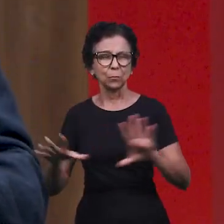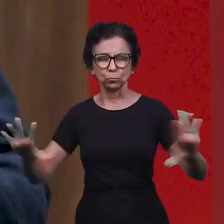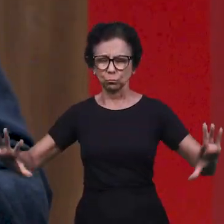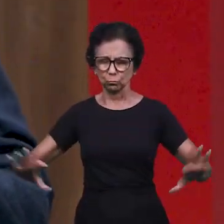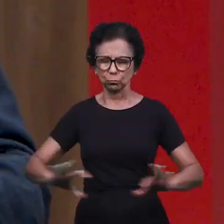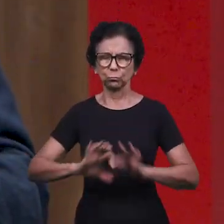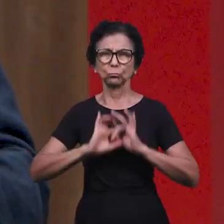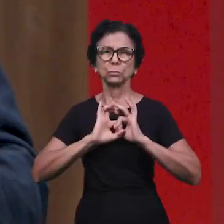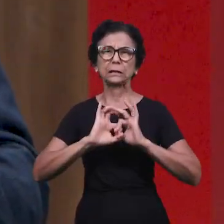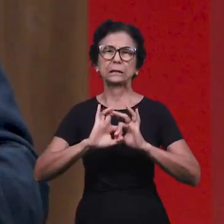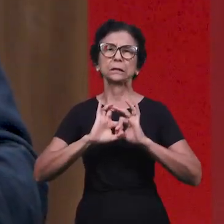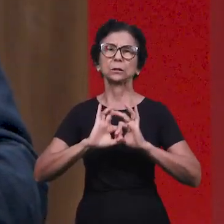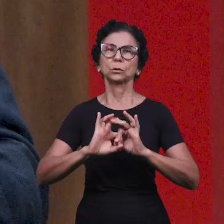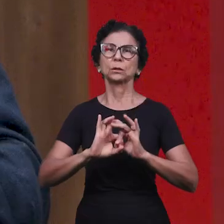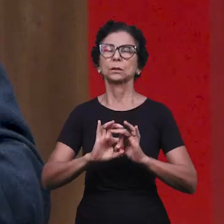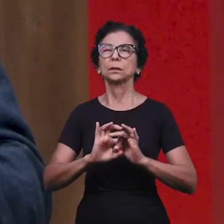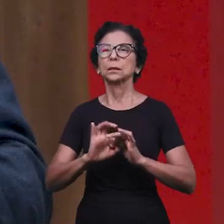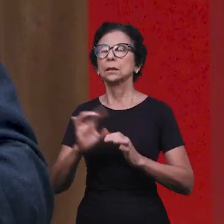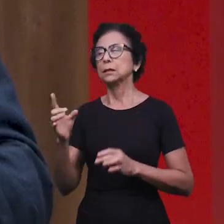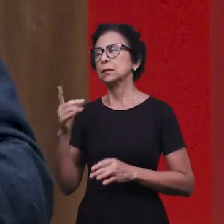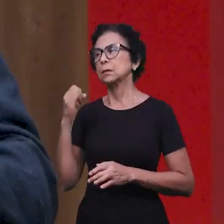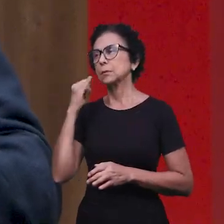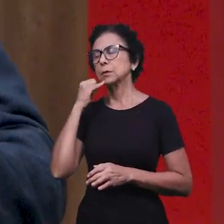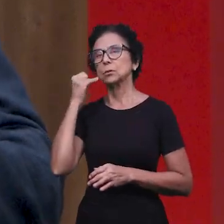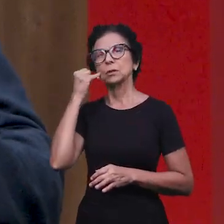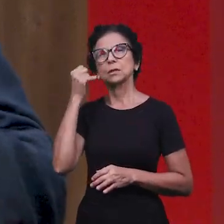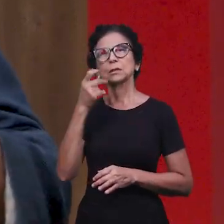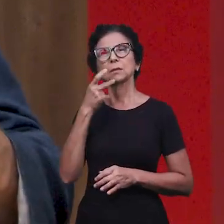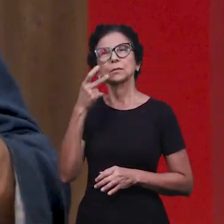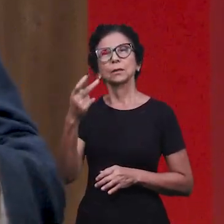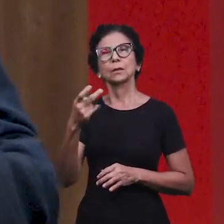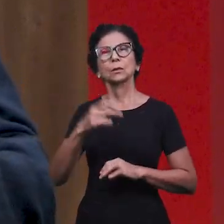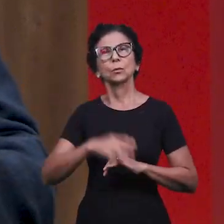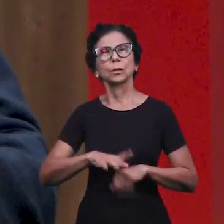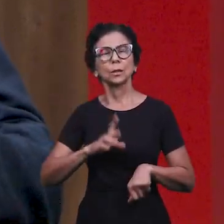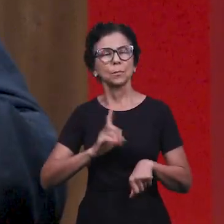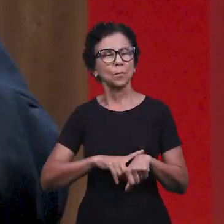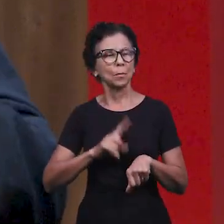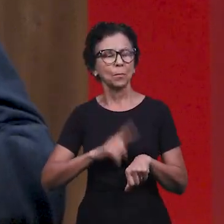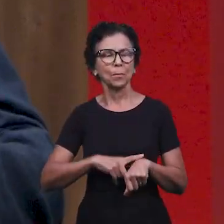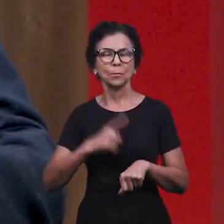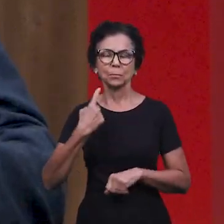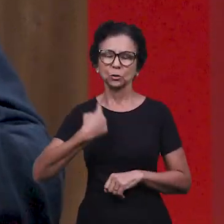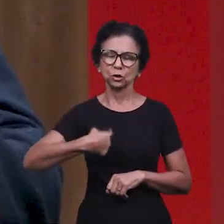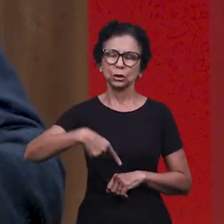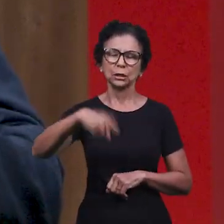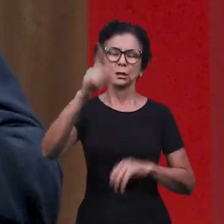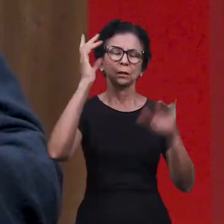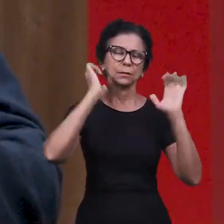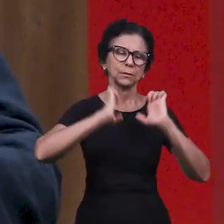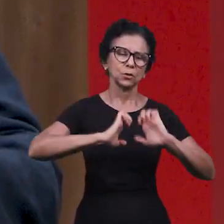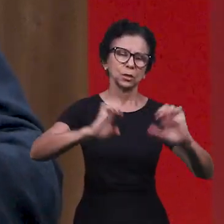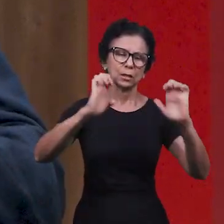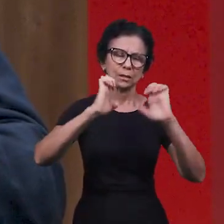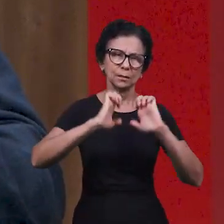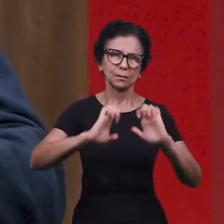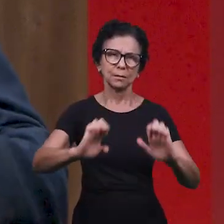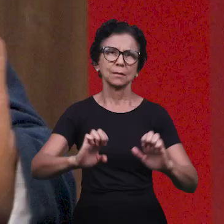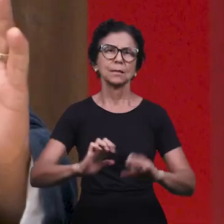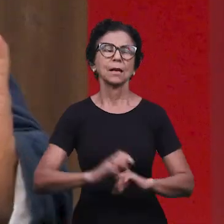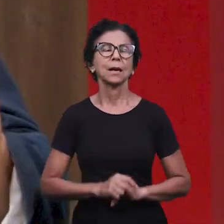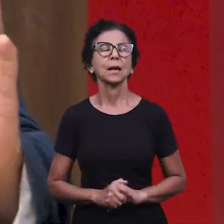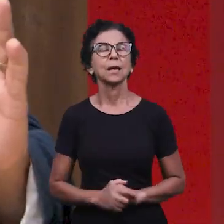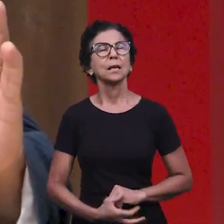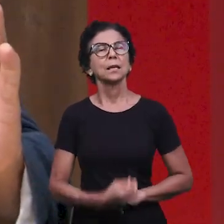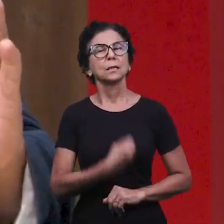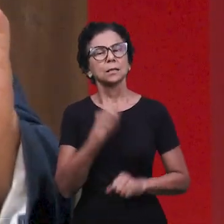ao campo, de vivermos a obra, essa obra gloriosa, comer o cordeiro apressadamente. Não há mais tempo